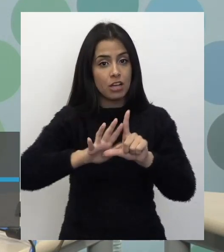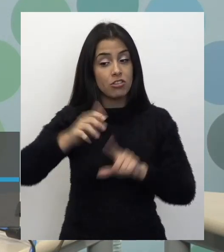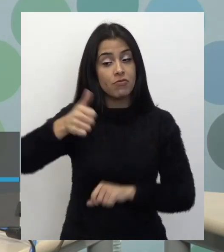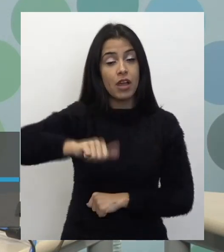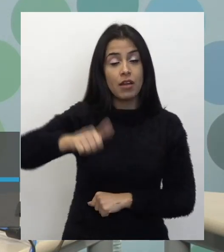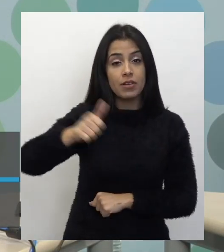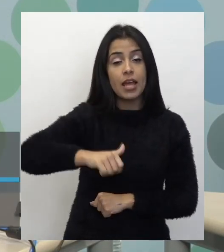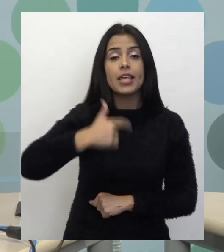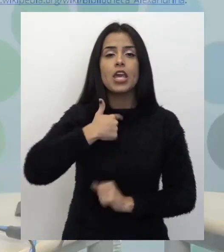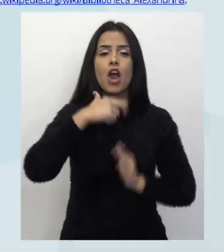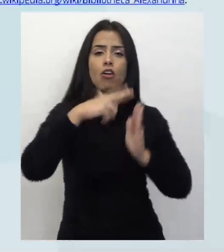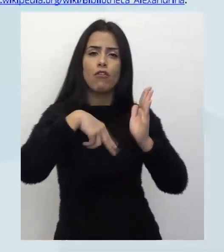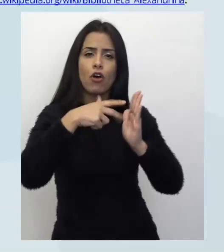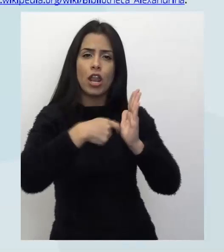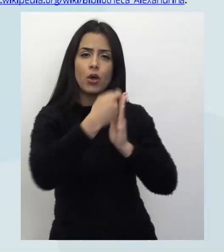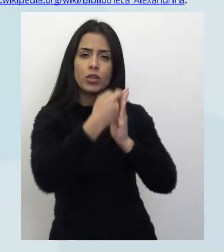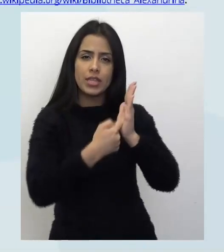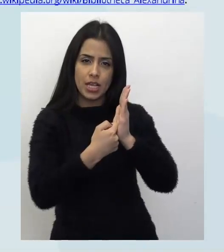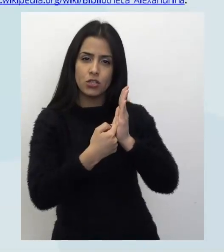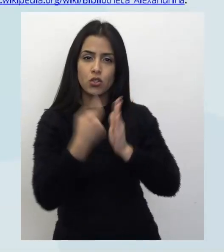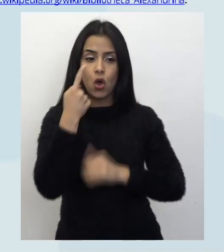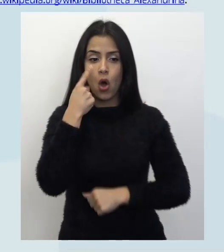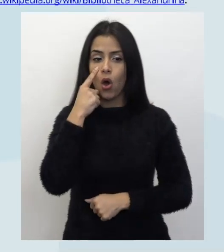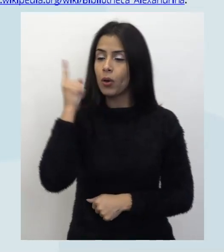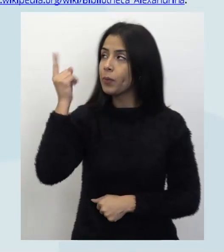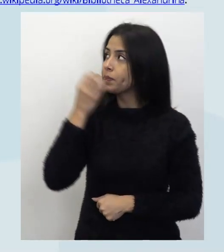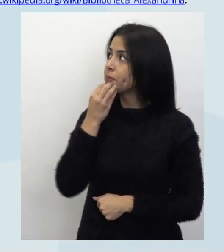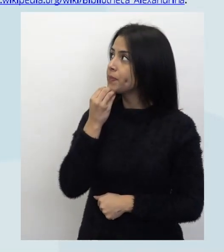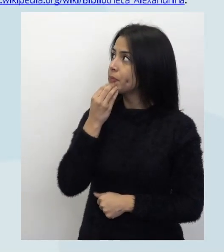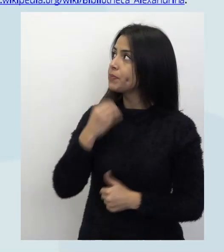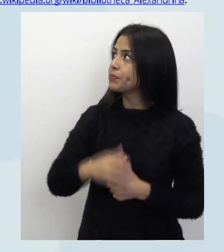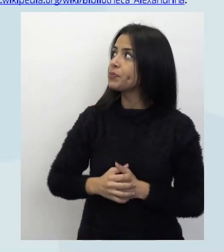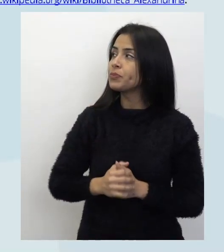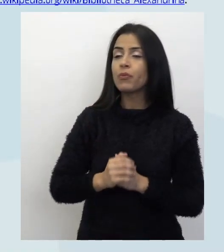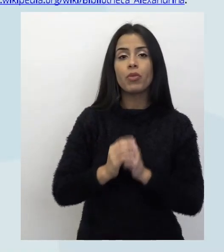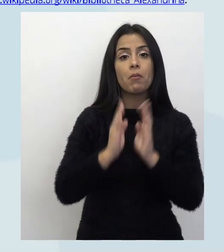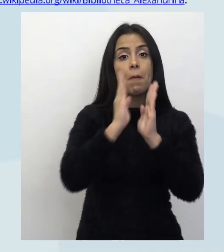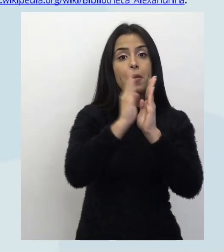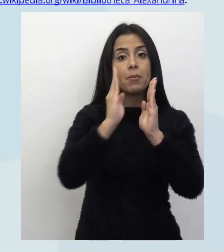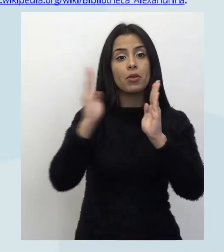sobre a Biblioteca Alexandrina. Então, olha só. Em